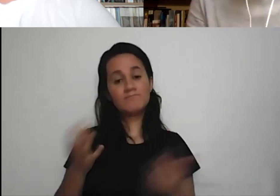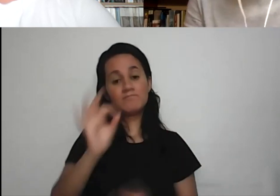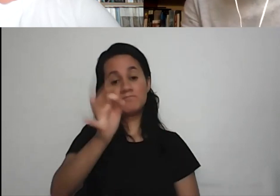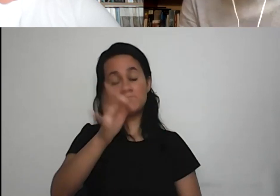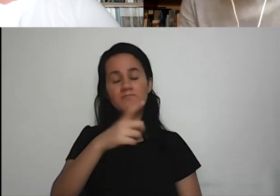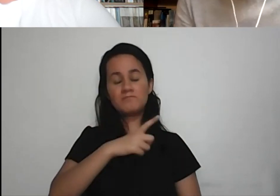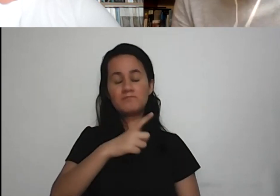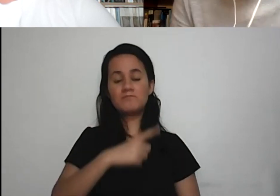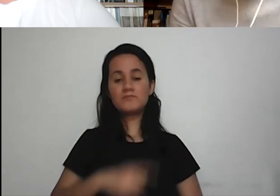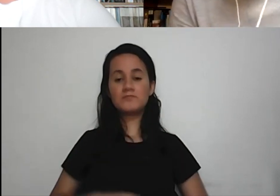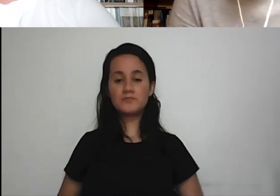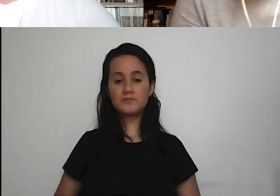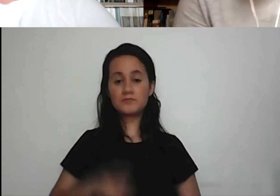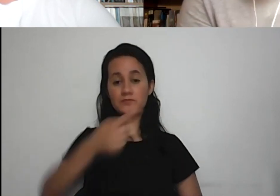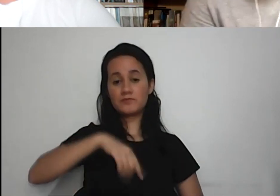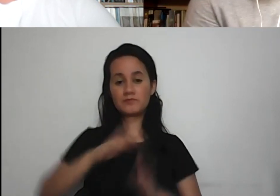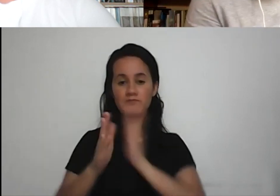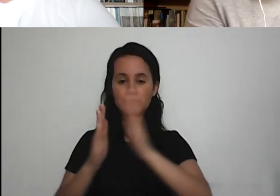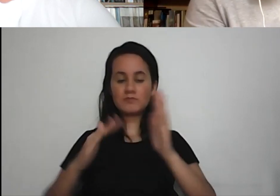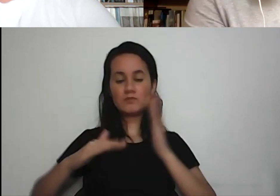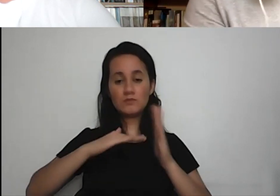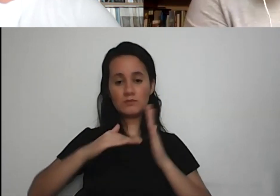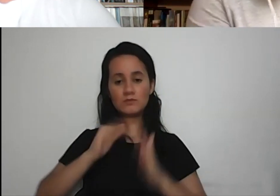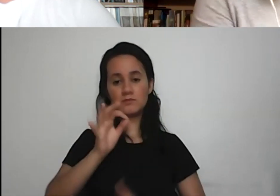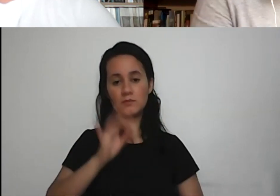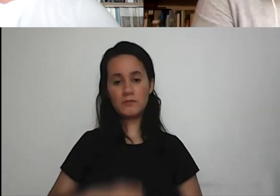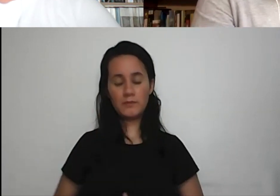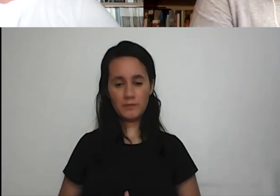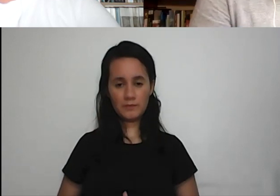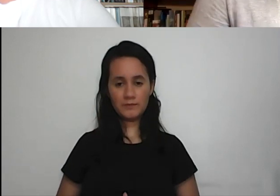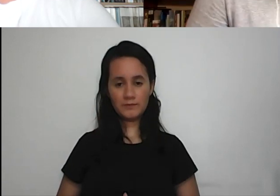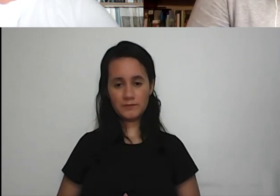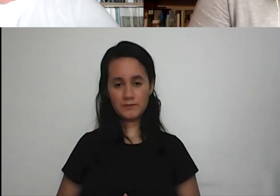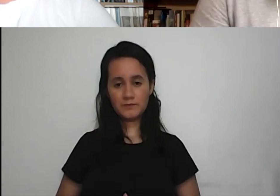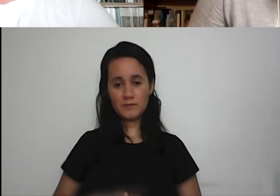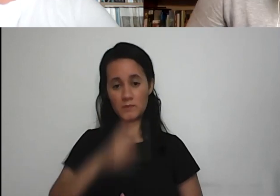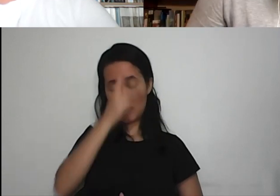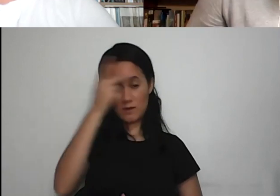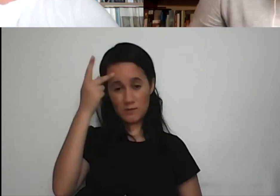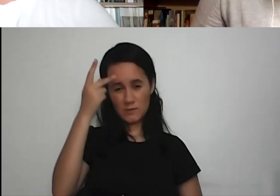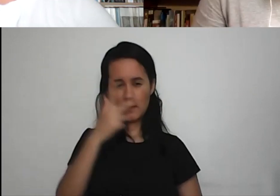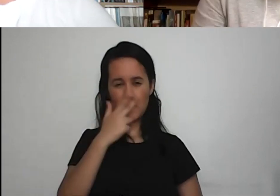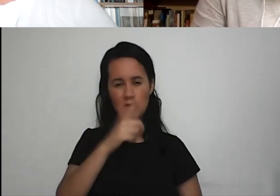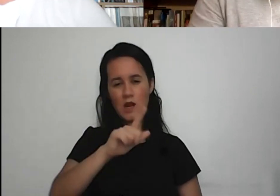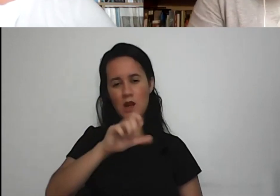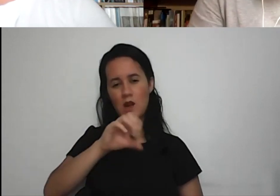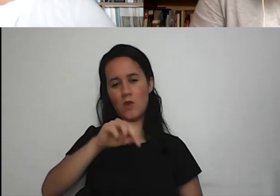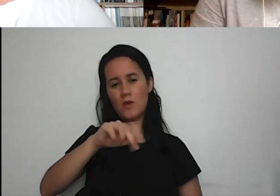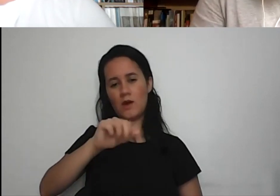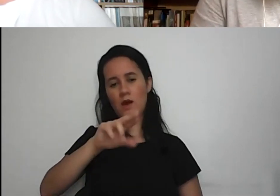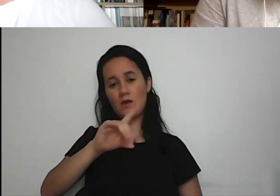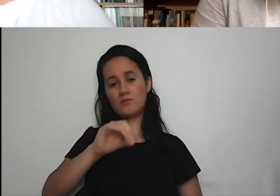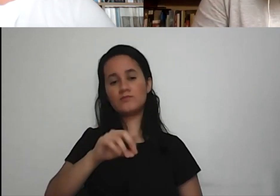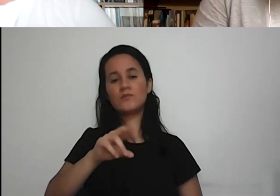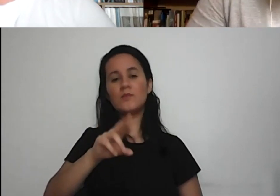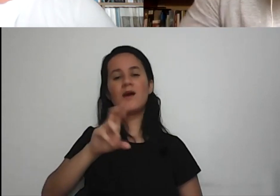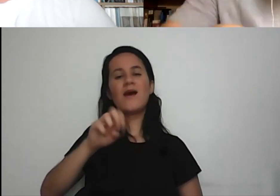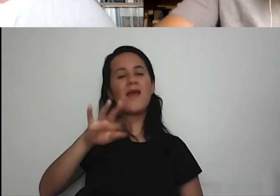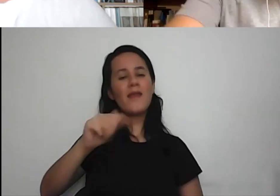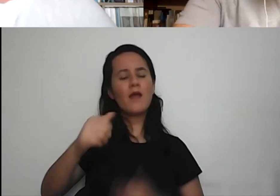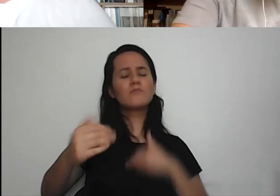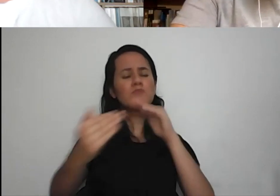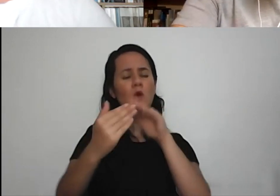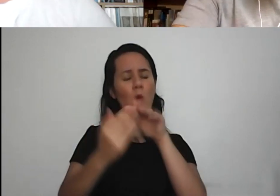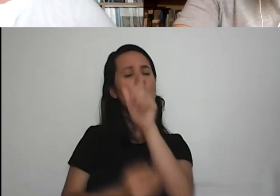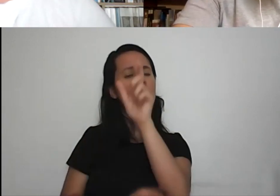que nós, da biblioteca contemporânea, né? Sim. Aí alguém aqui, o Leonardo, escreveu: Renato, eu concordo muito com você,